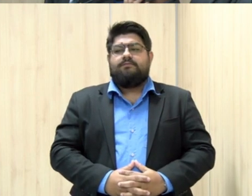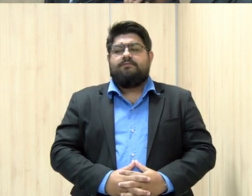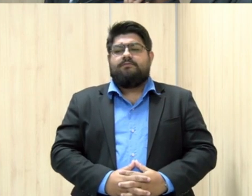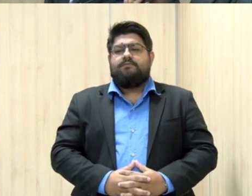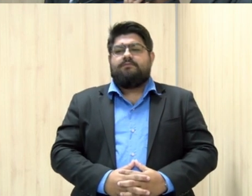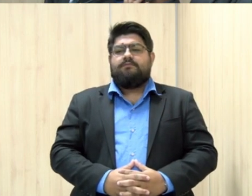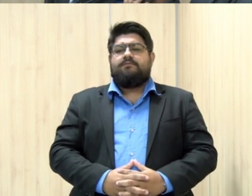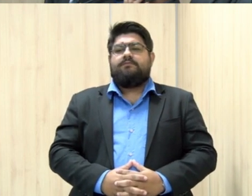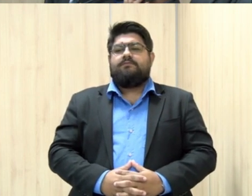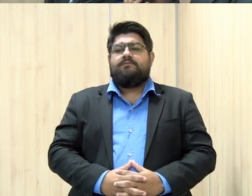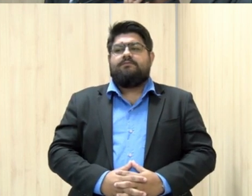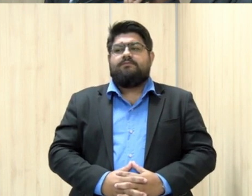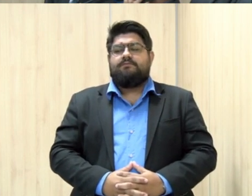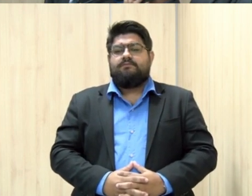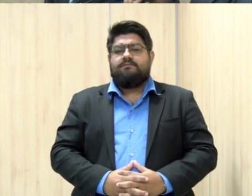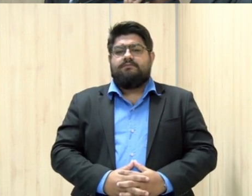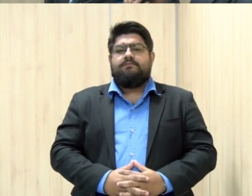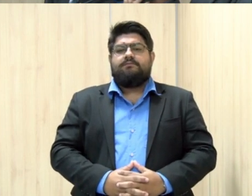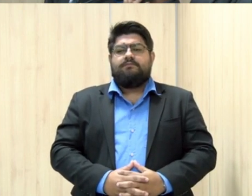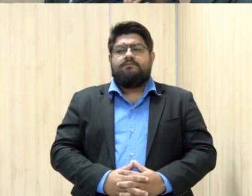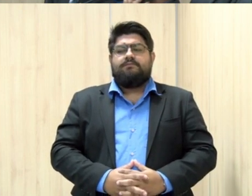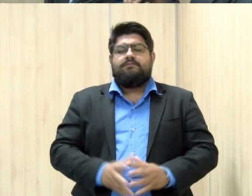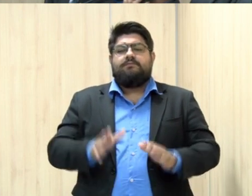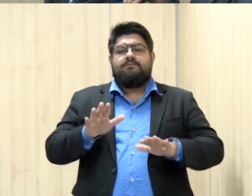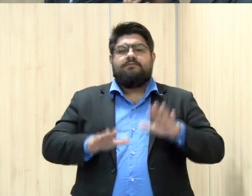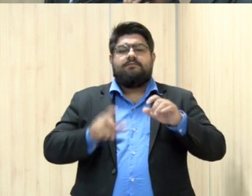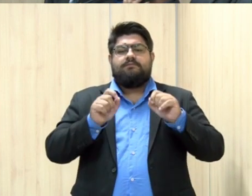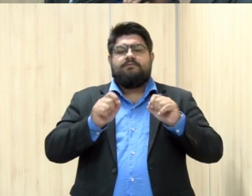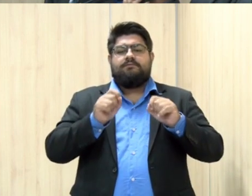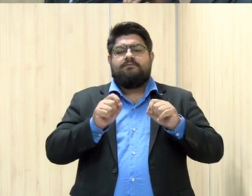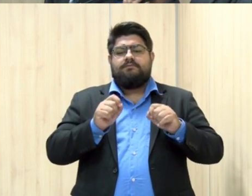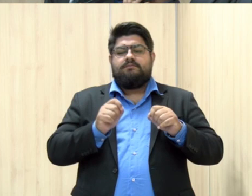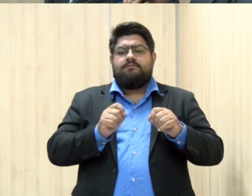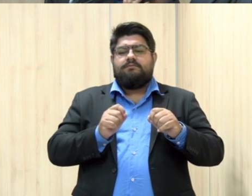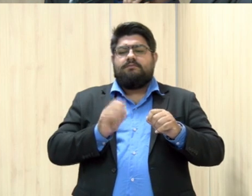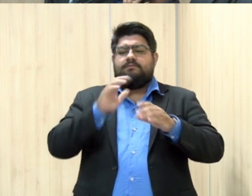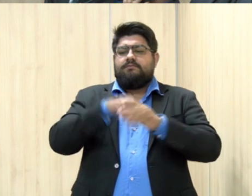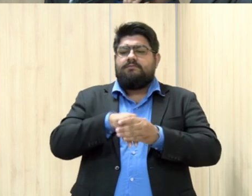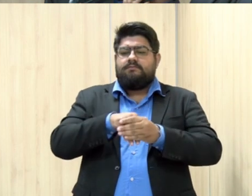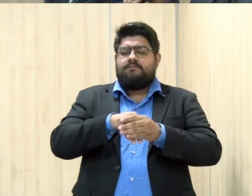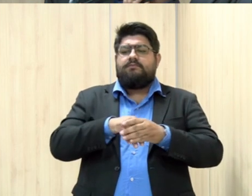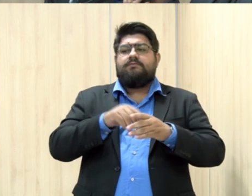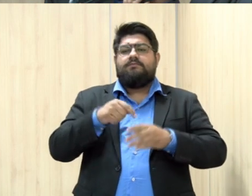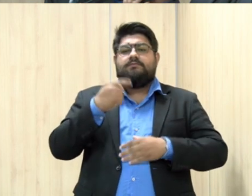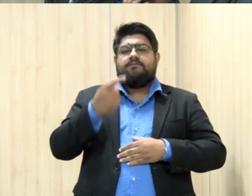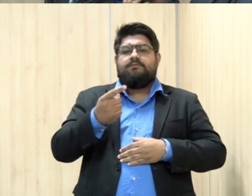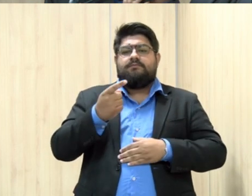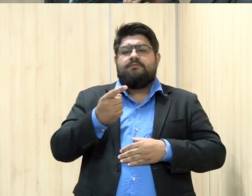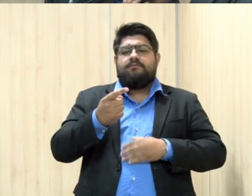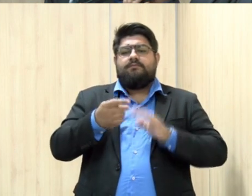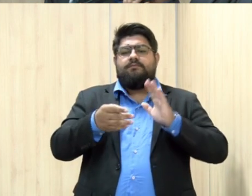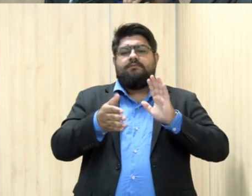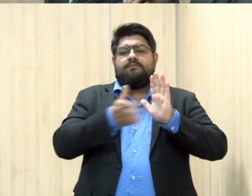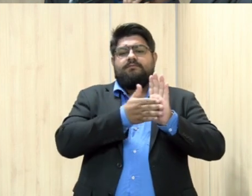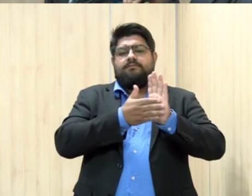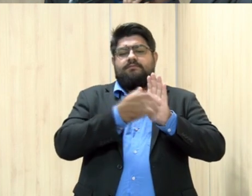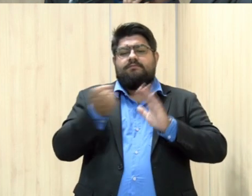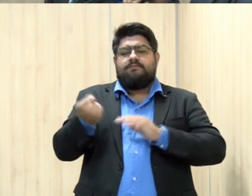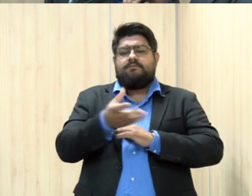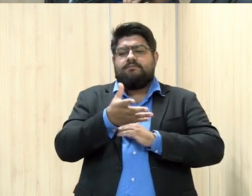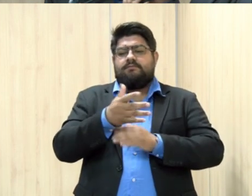eu acho que nós podemos ser presidente levar a votação essa matéria e aí sim nós fazemos uma nova proposta